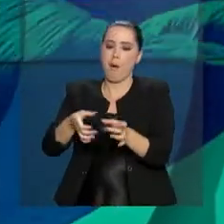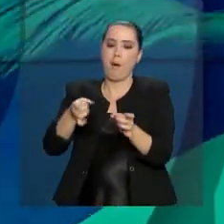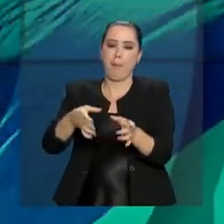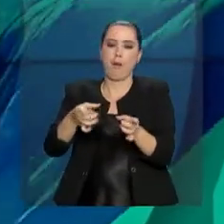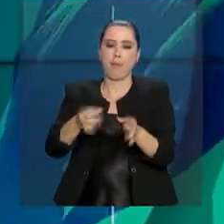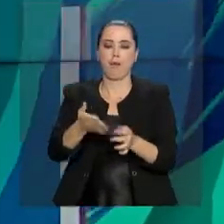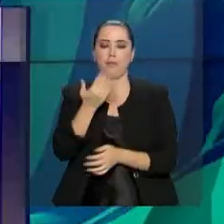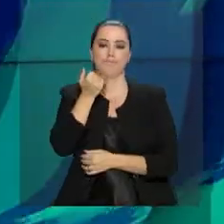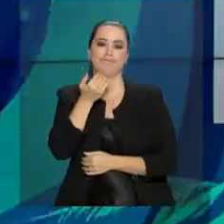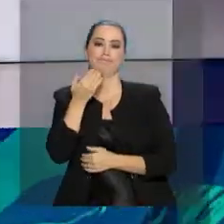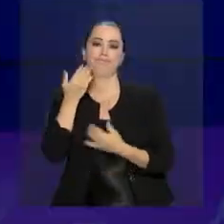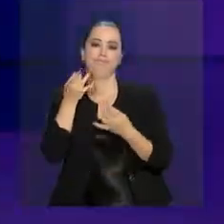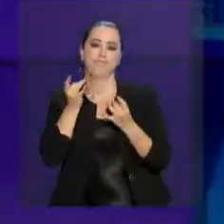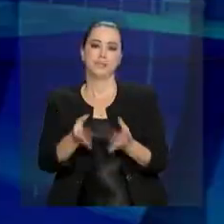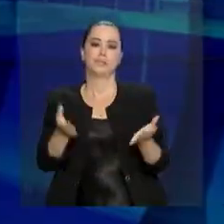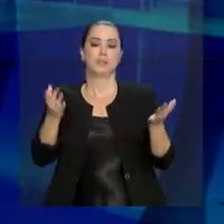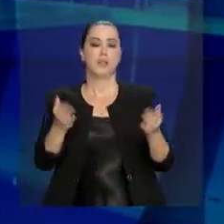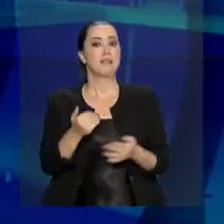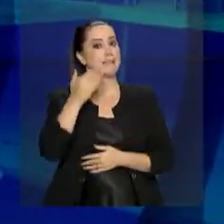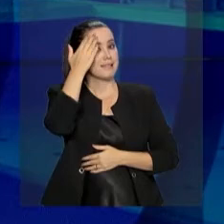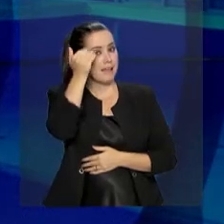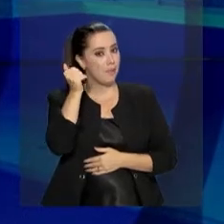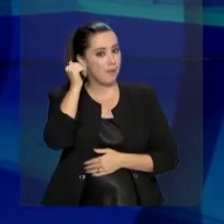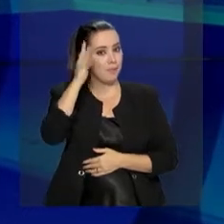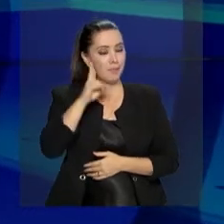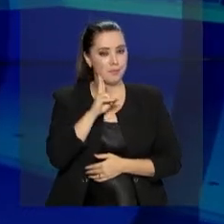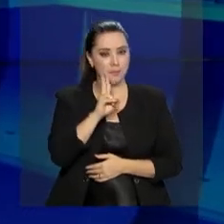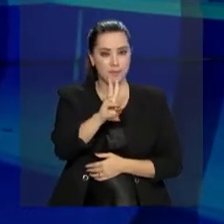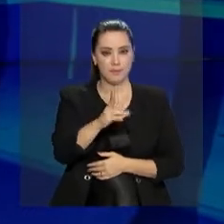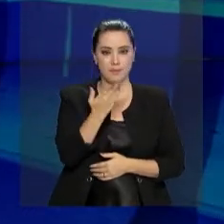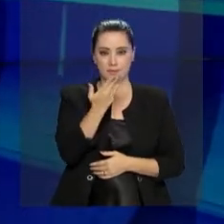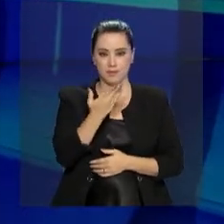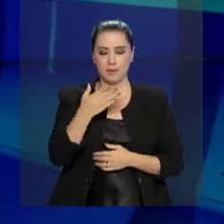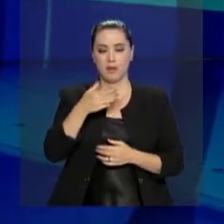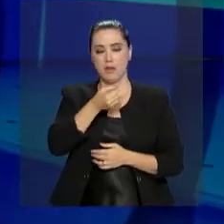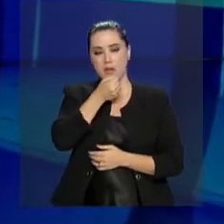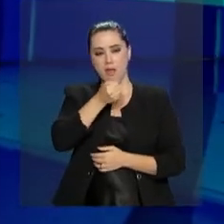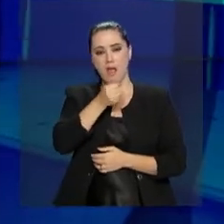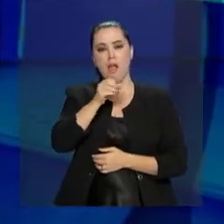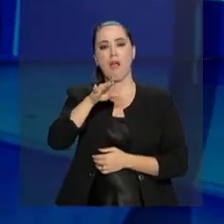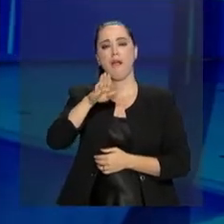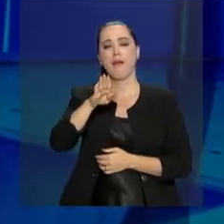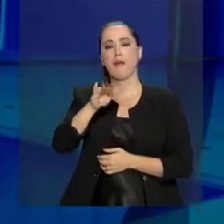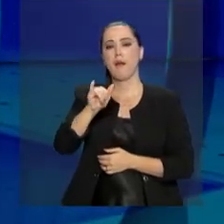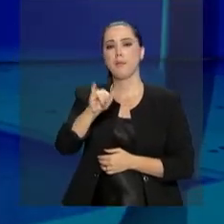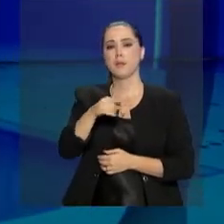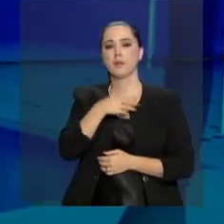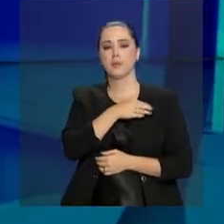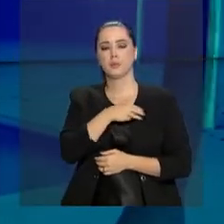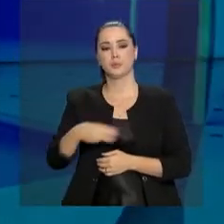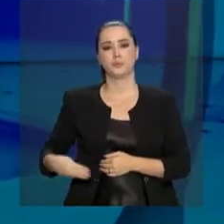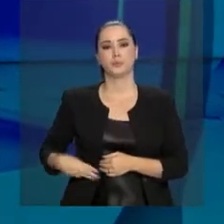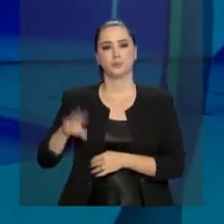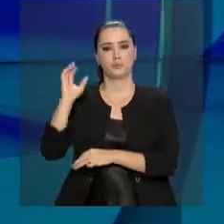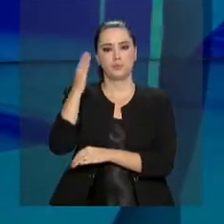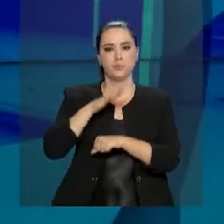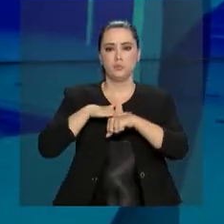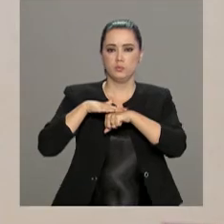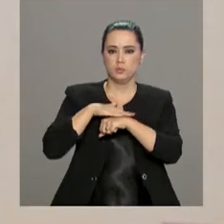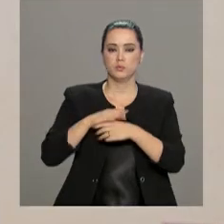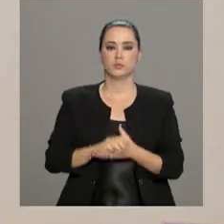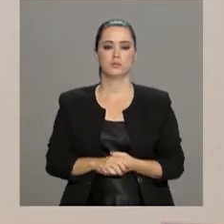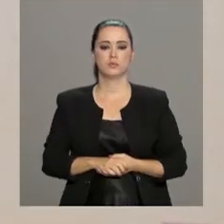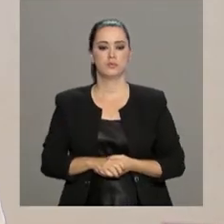desperdício de alimentos saiba mais com a repórter gabriela noronha que conversou com o ministro do meio ambiente